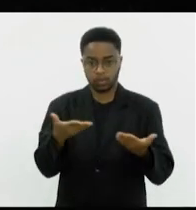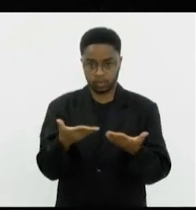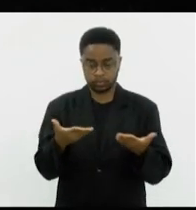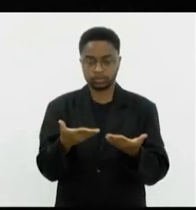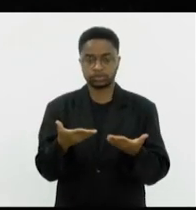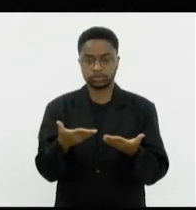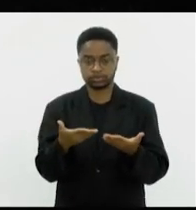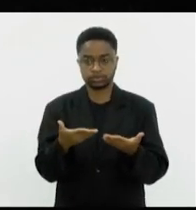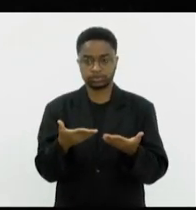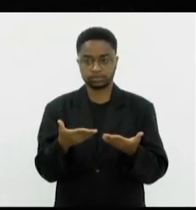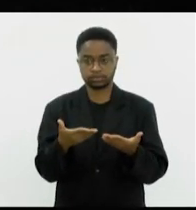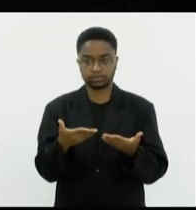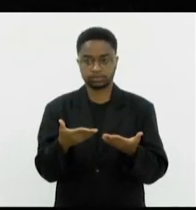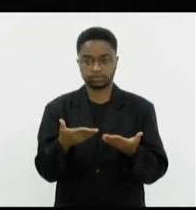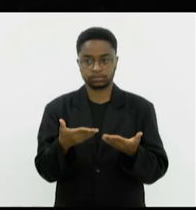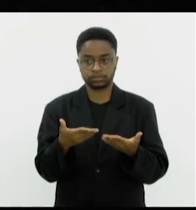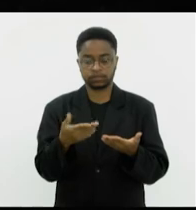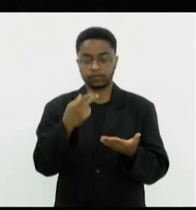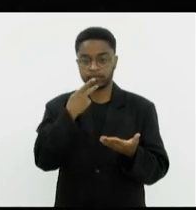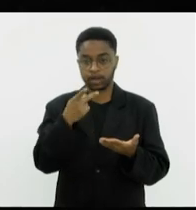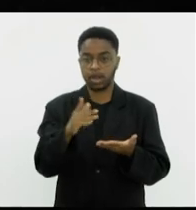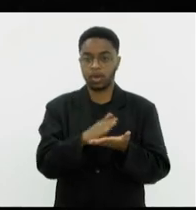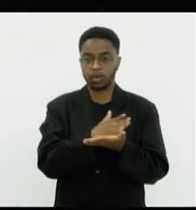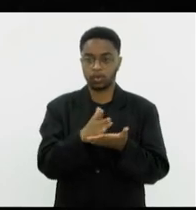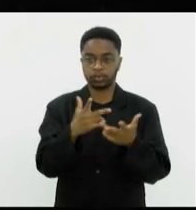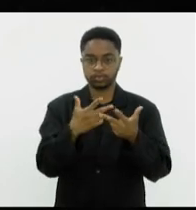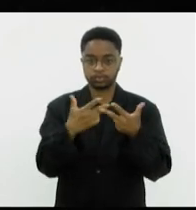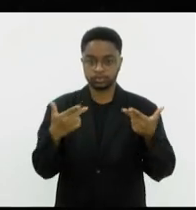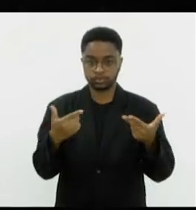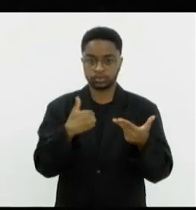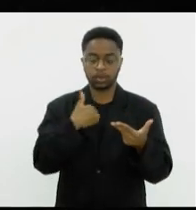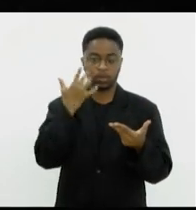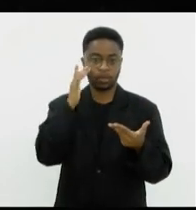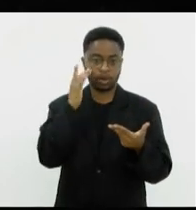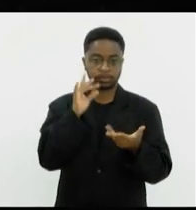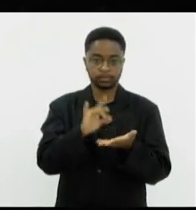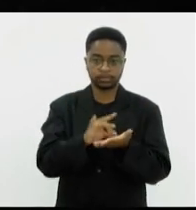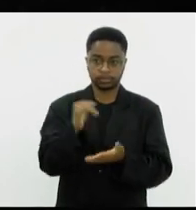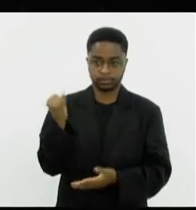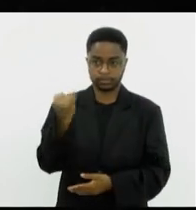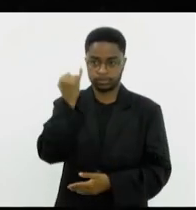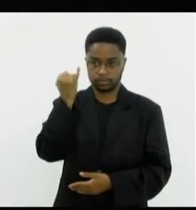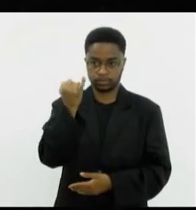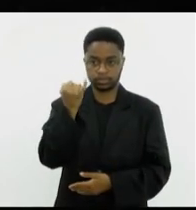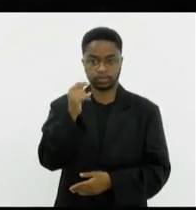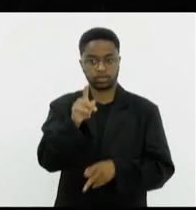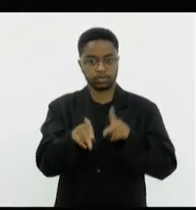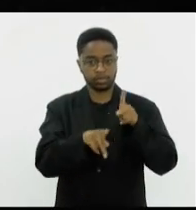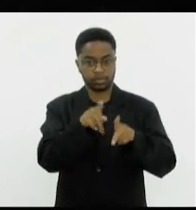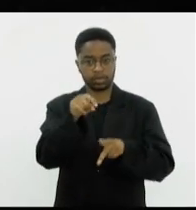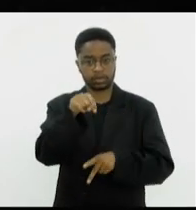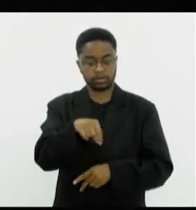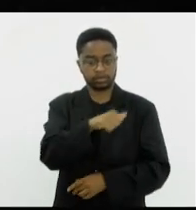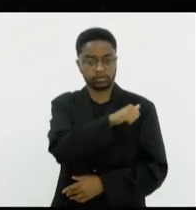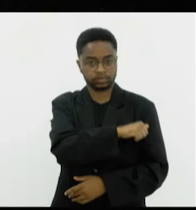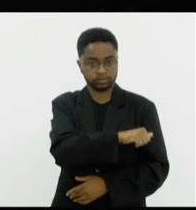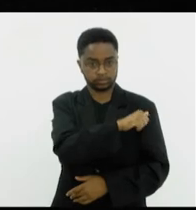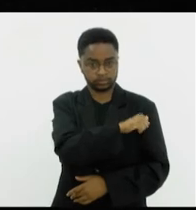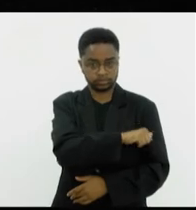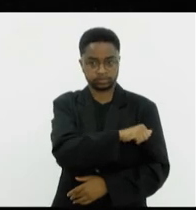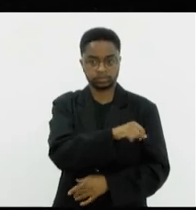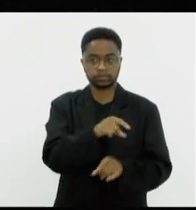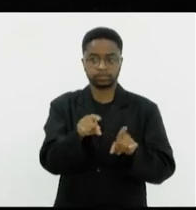hoje para colocar algumas questões que eu acho que são muito importantes para o povo do Estado do Rio de Janeiro,